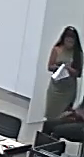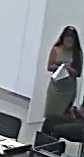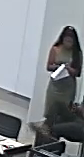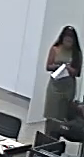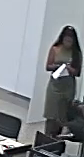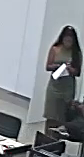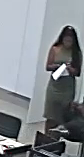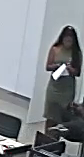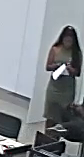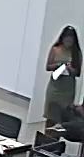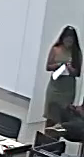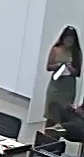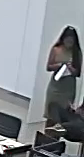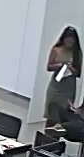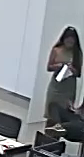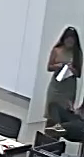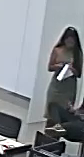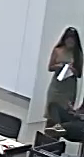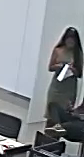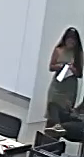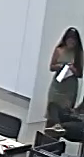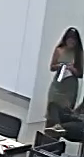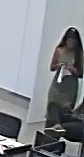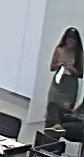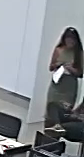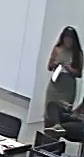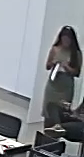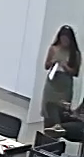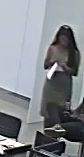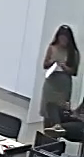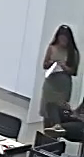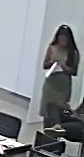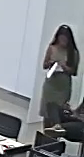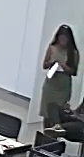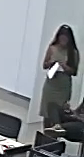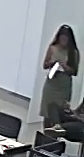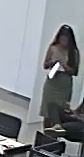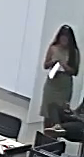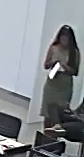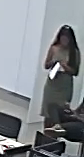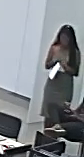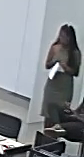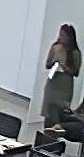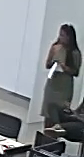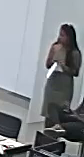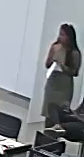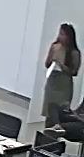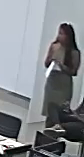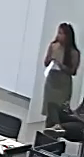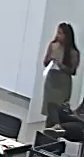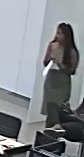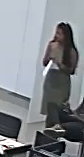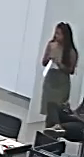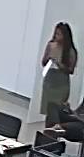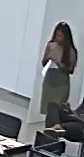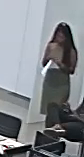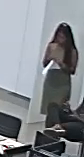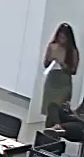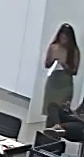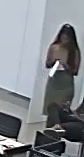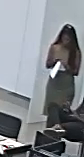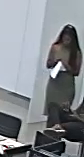pedir o auxílio aqui do doutor Maurício, nosso presidente, do nosso deputado Grego e dos outros membros da comissão. Já vou preparar